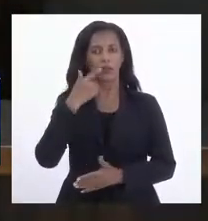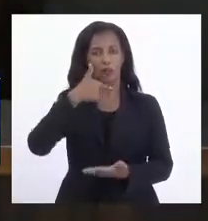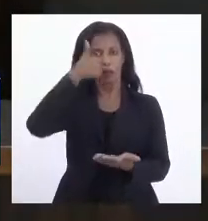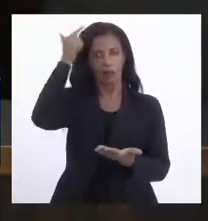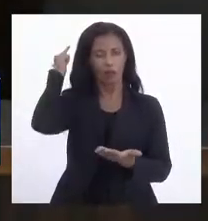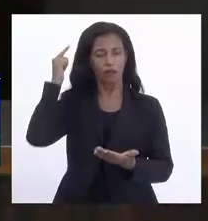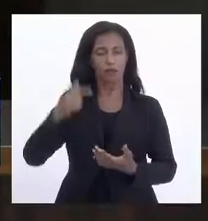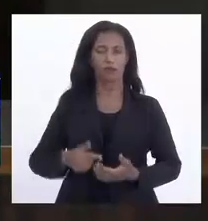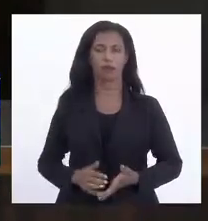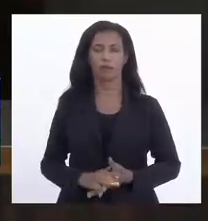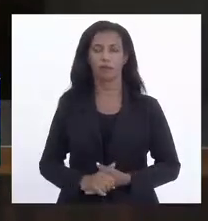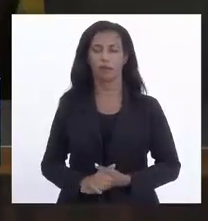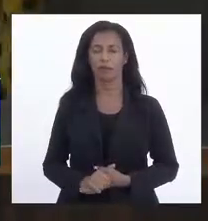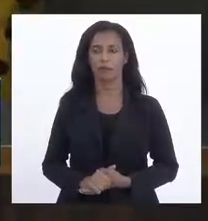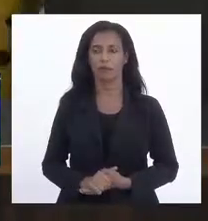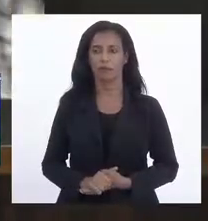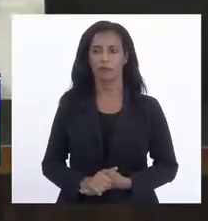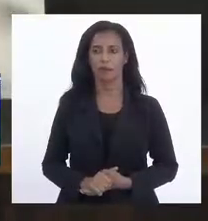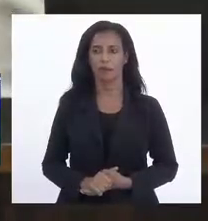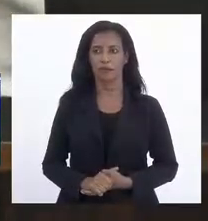Luiz Paulo.